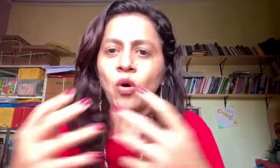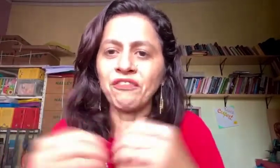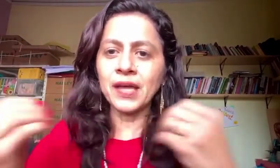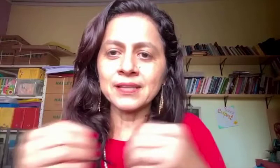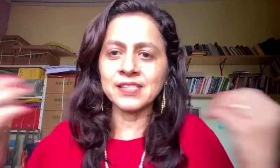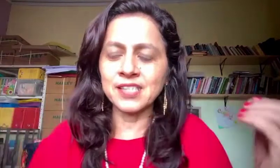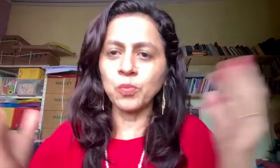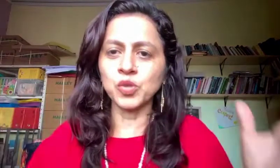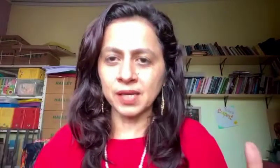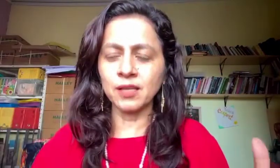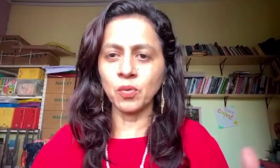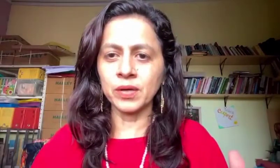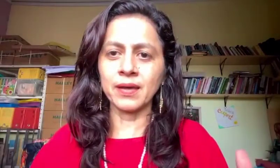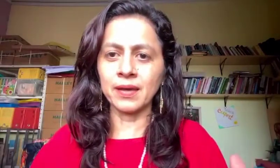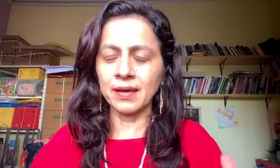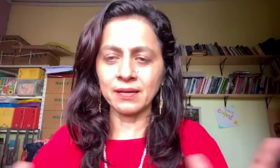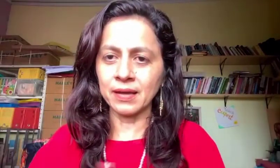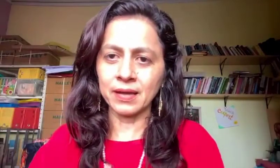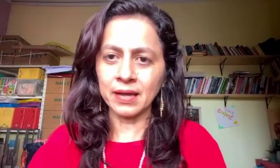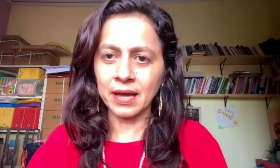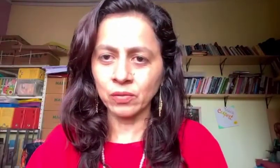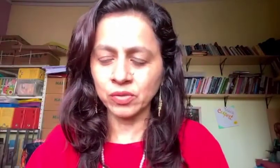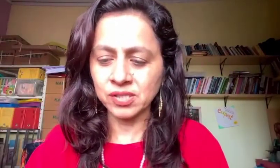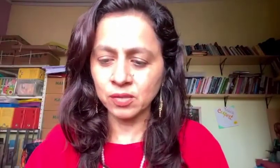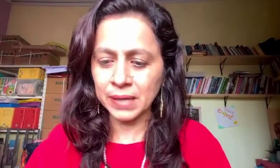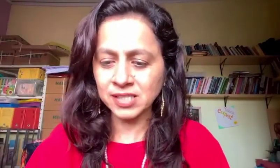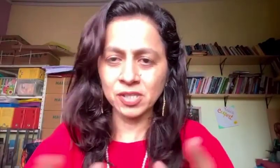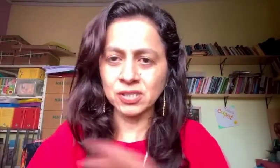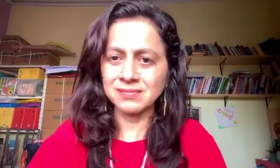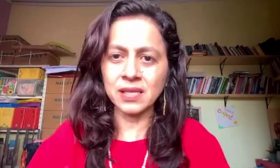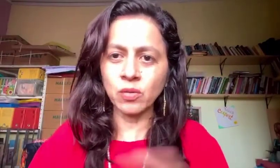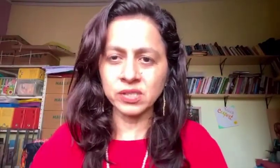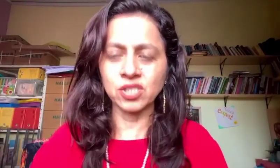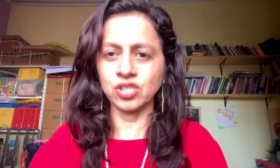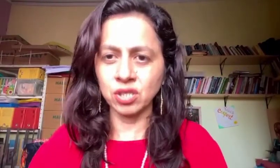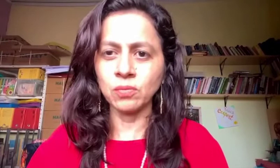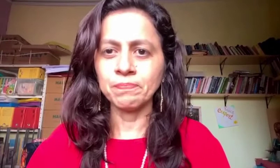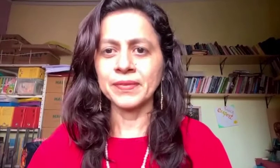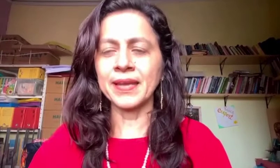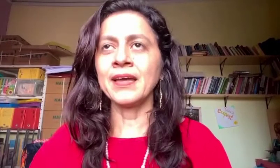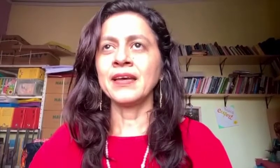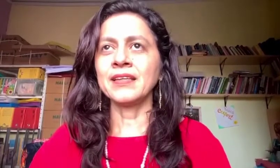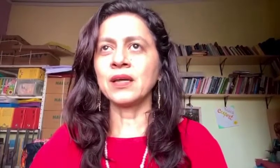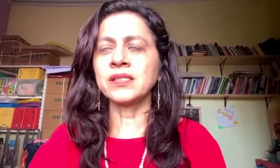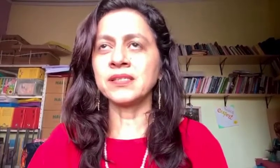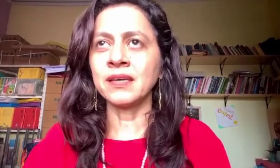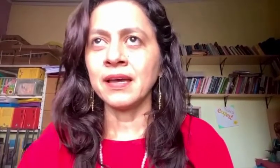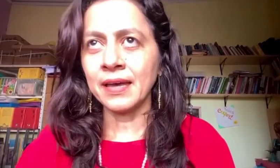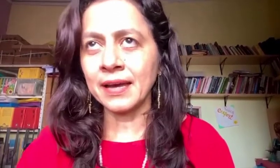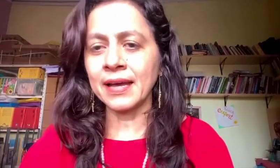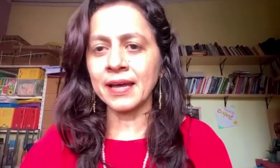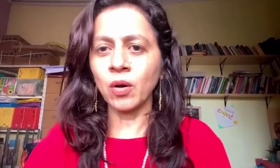que 95%, porque o ensino praticamente não existiu, né? Então,